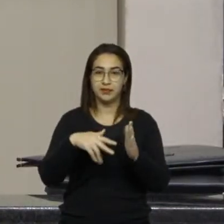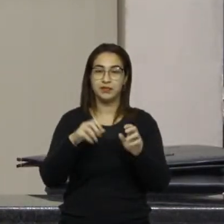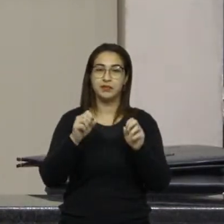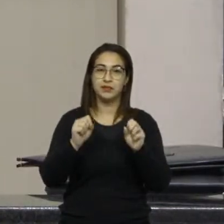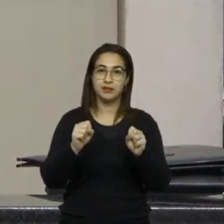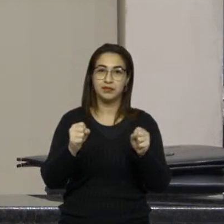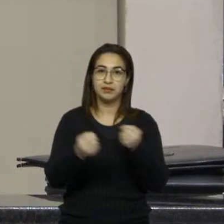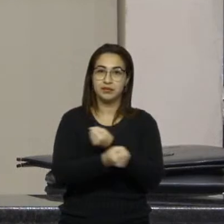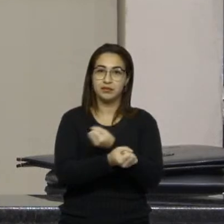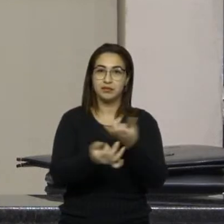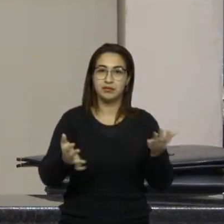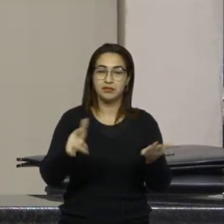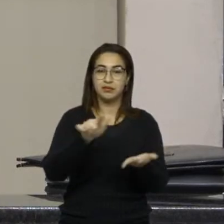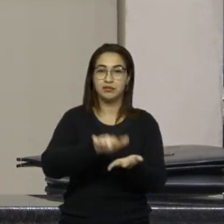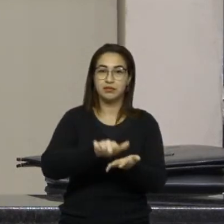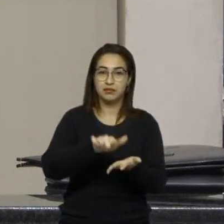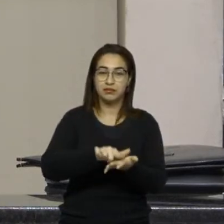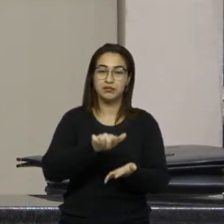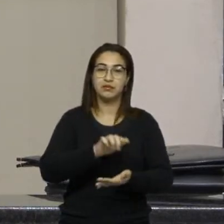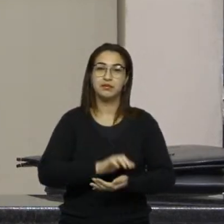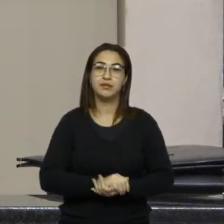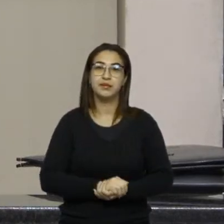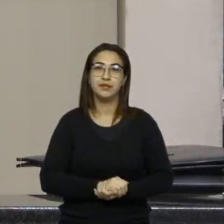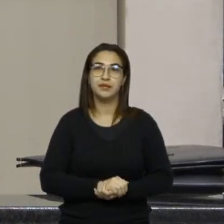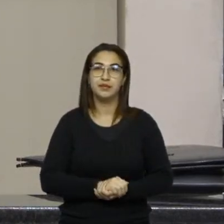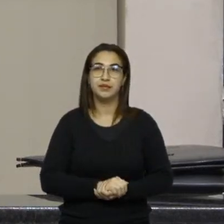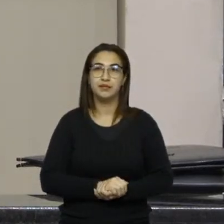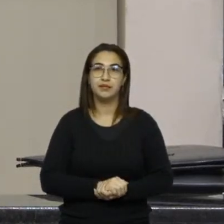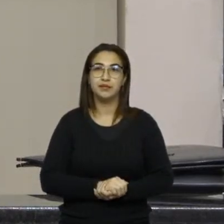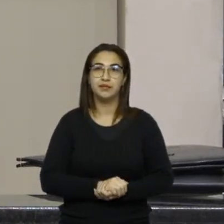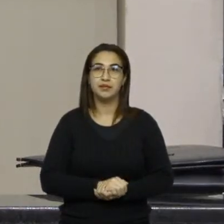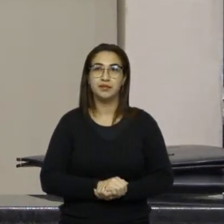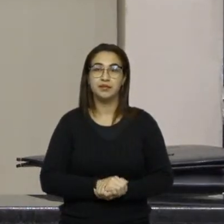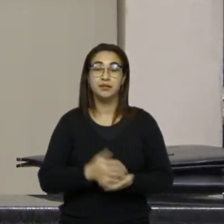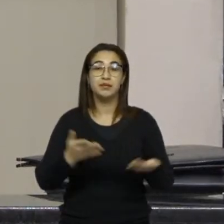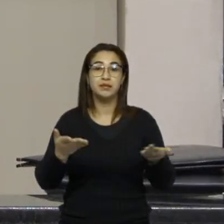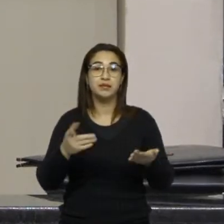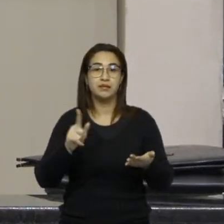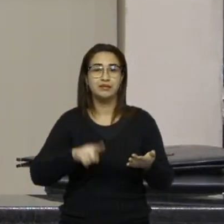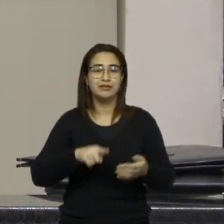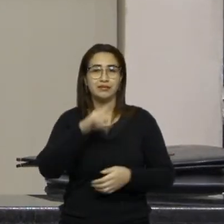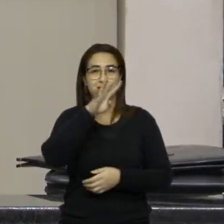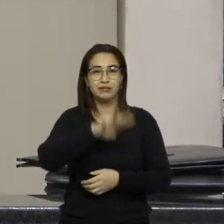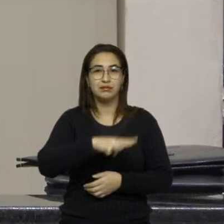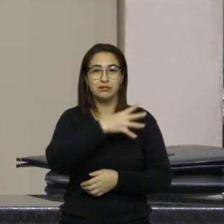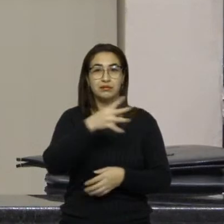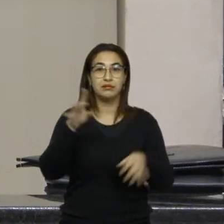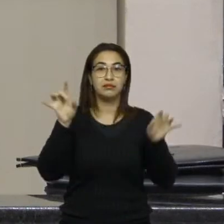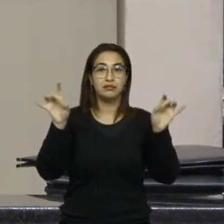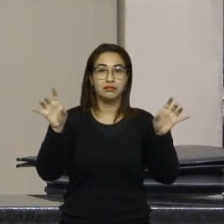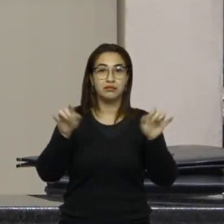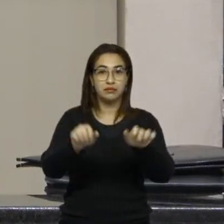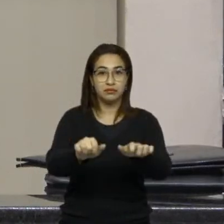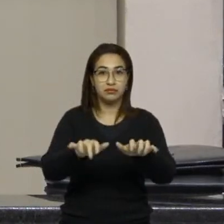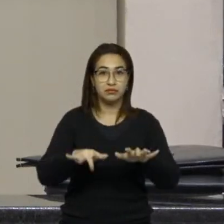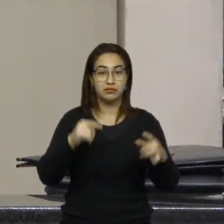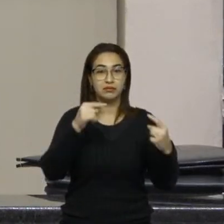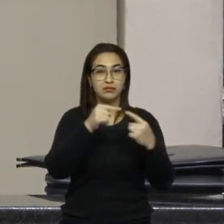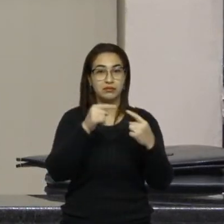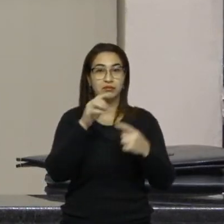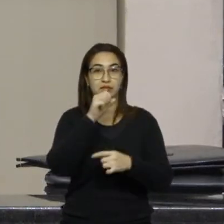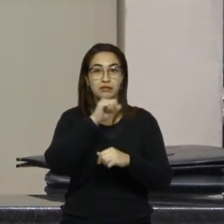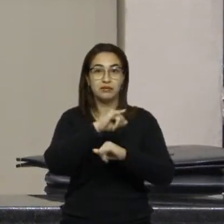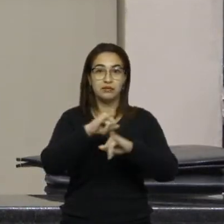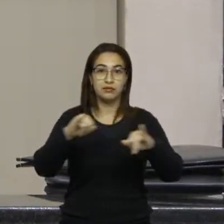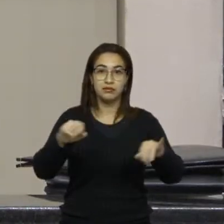feita a distribuição do expediente. E, como essa é uma sessão do calendário especial, as breves comunicações